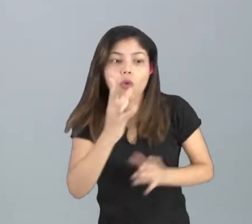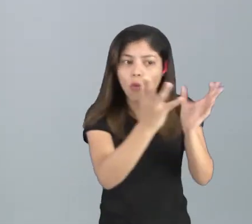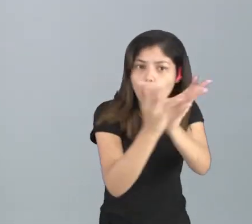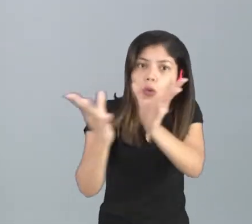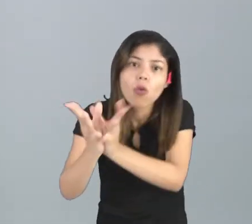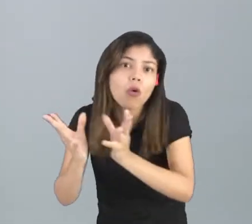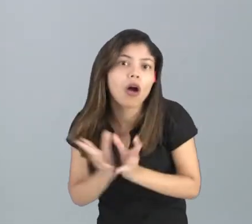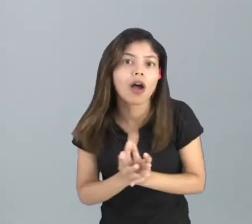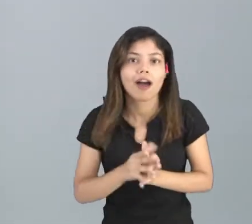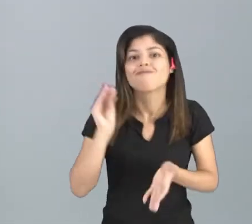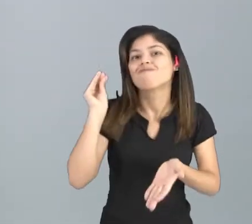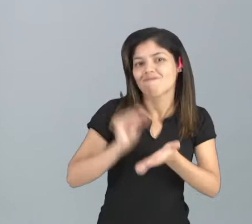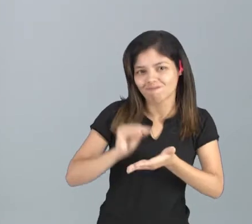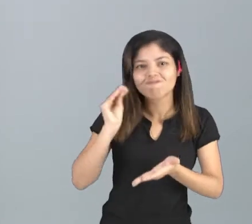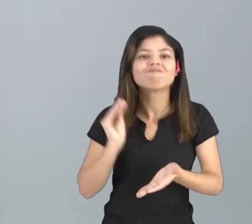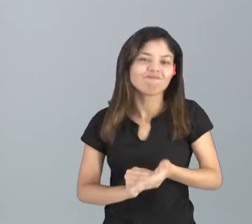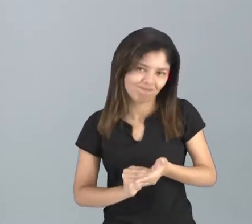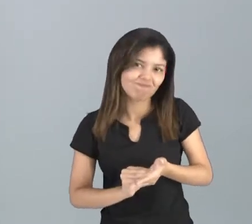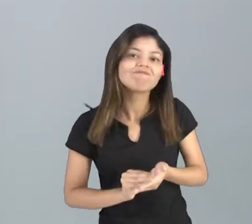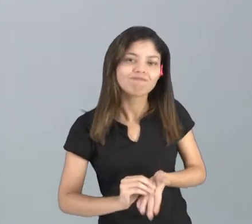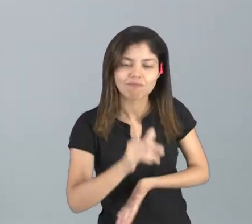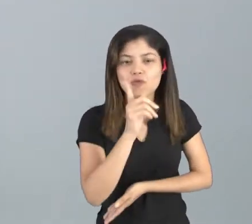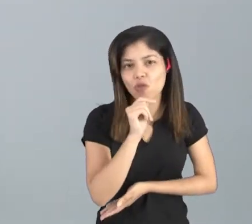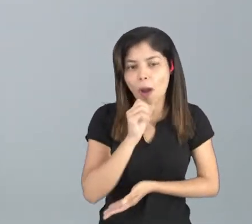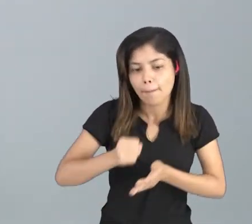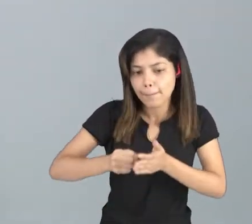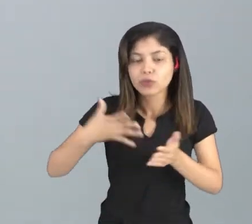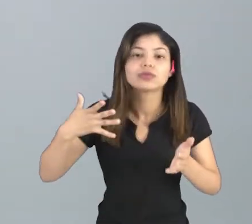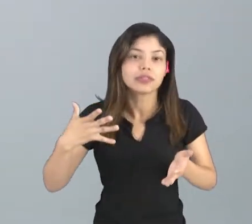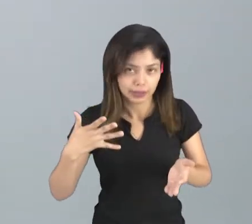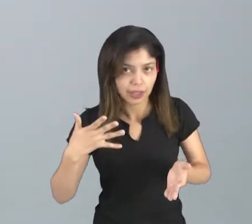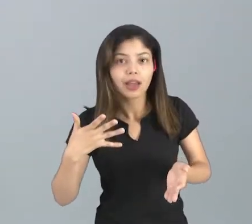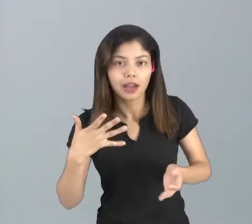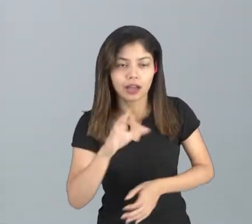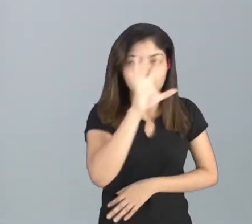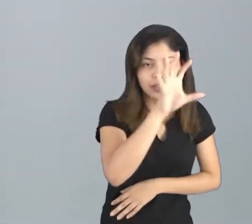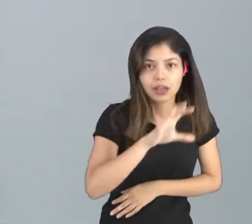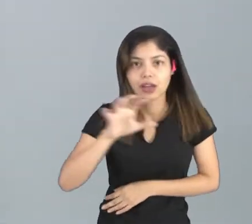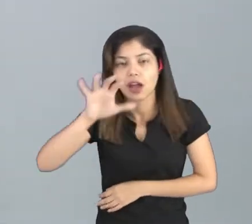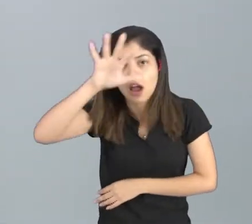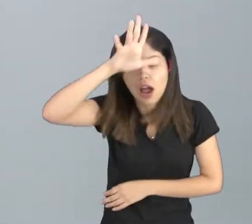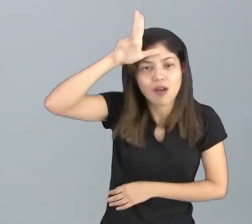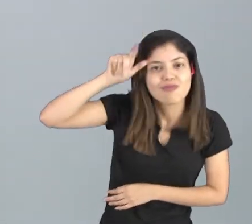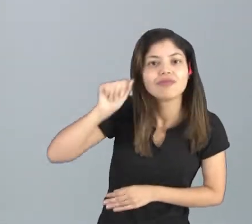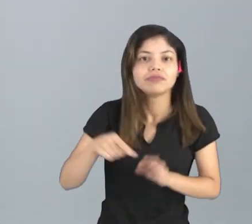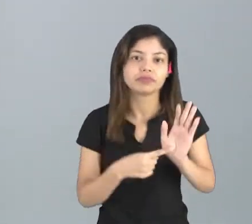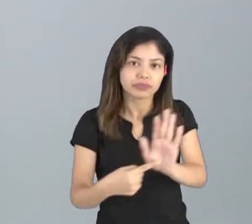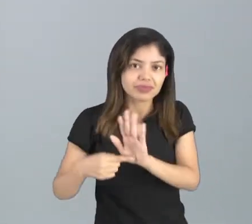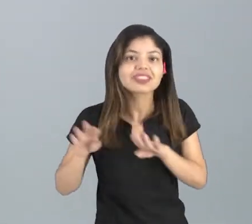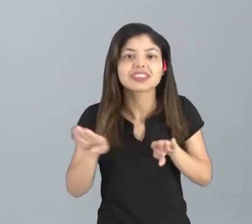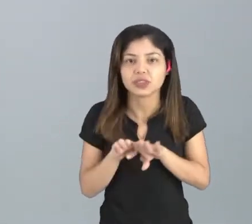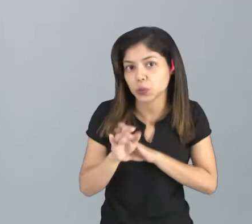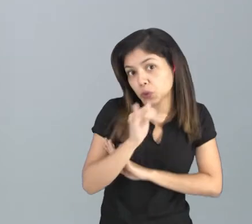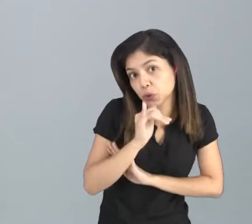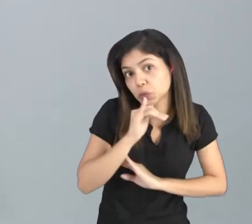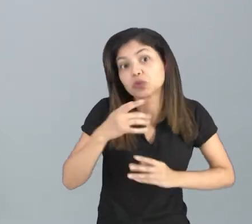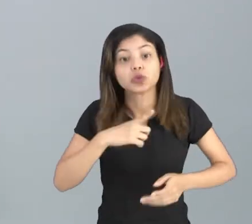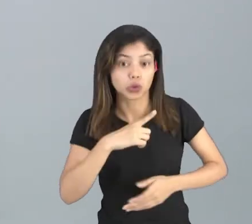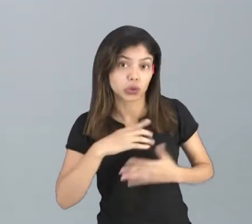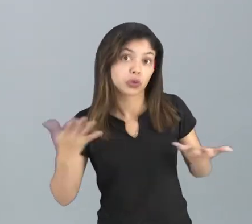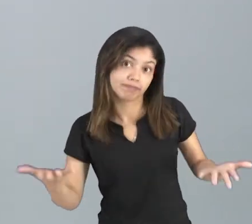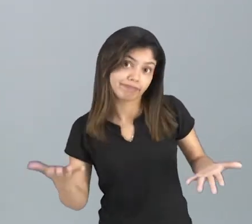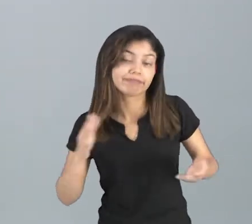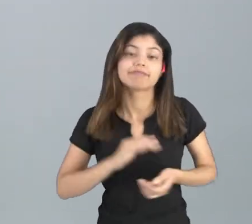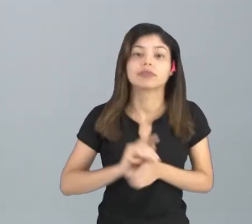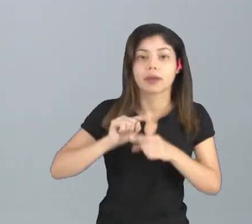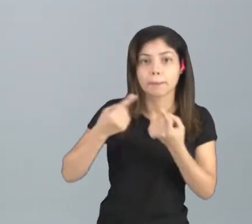terem falta de água, mesmo tendo bastante água na região amazônica, por exemplo. Então veja só,